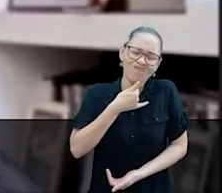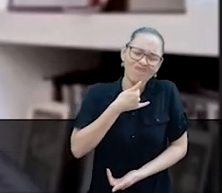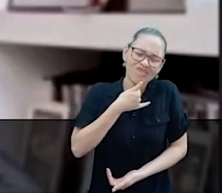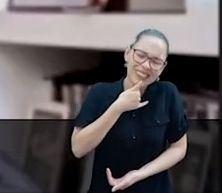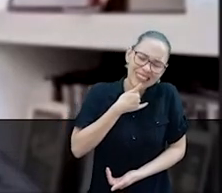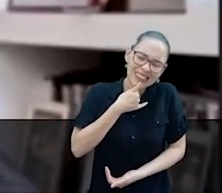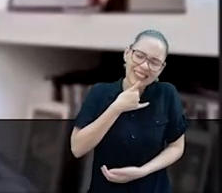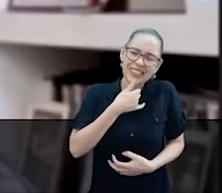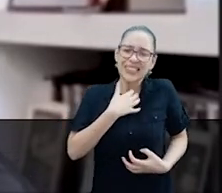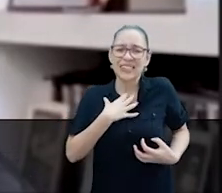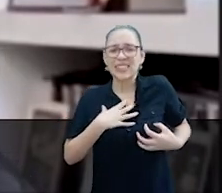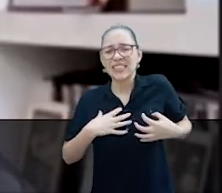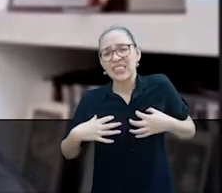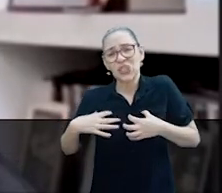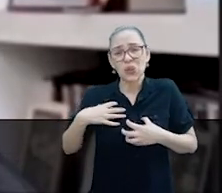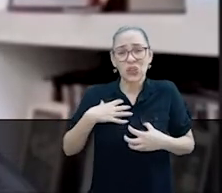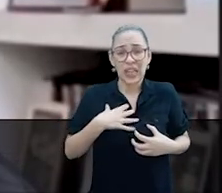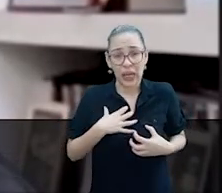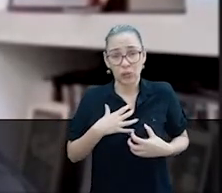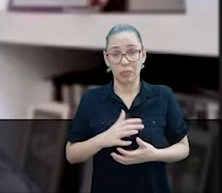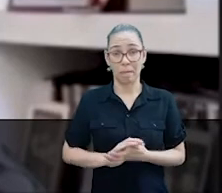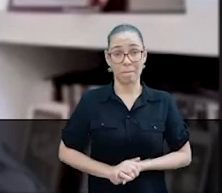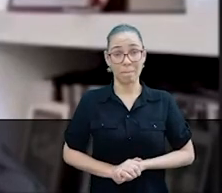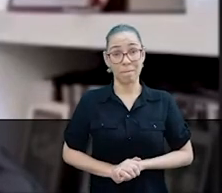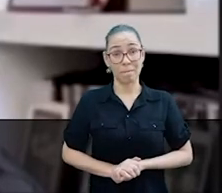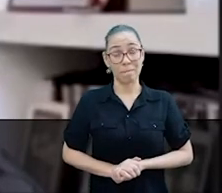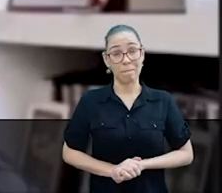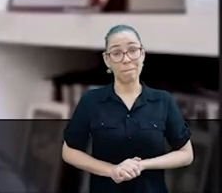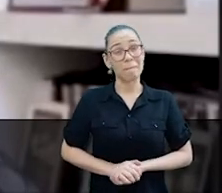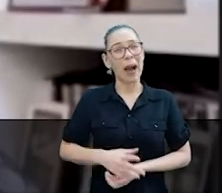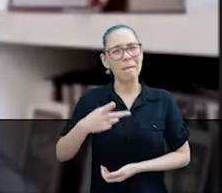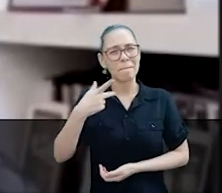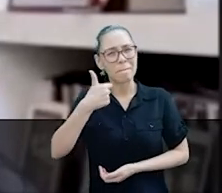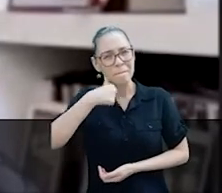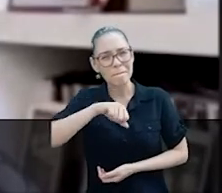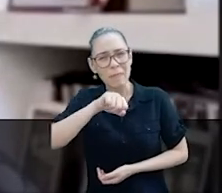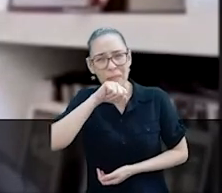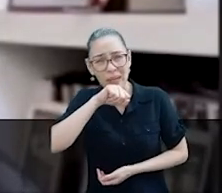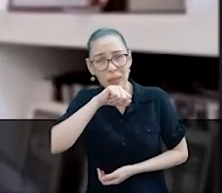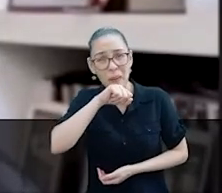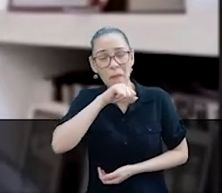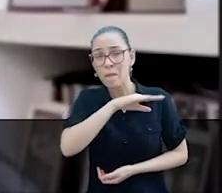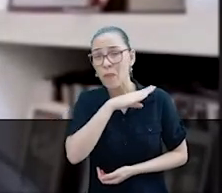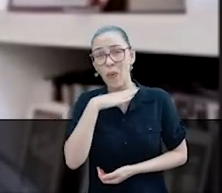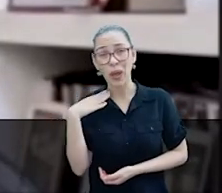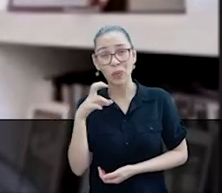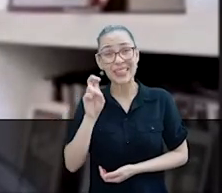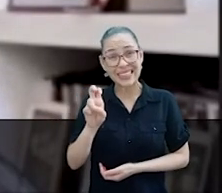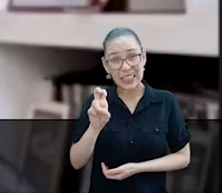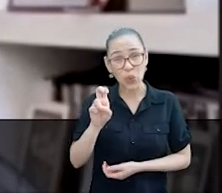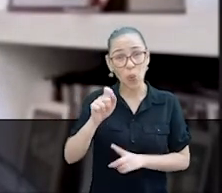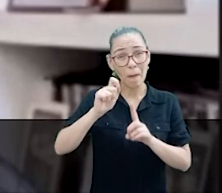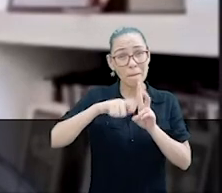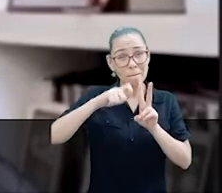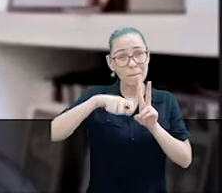ficou muito abalado, muito triste. E na minha mãe, que 5 meses depois ela faleceu. Ela